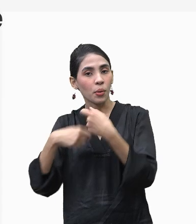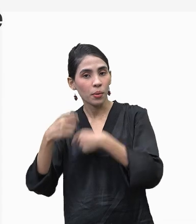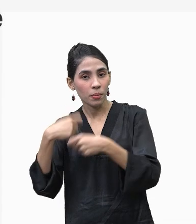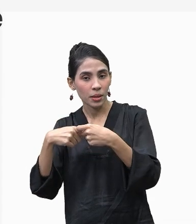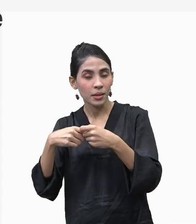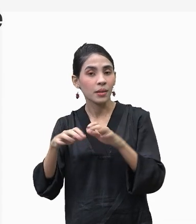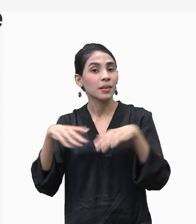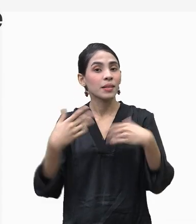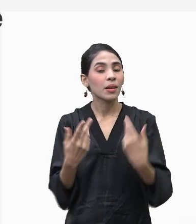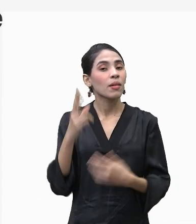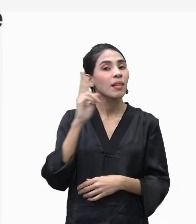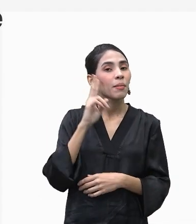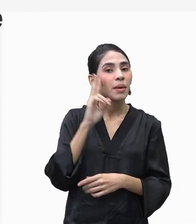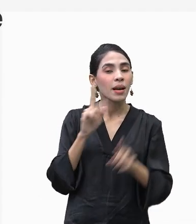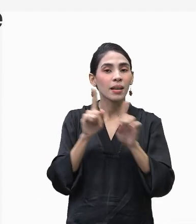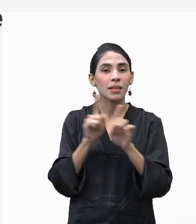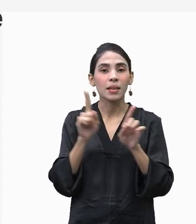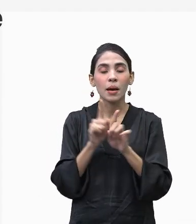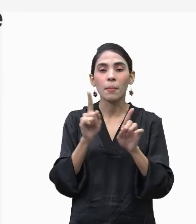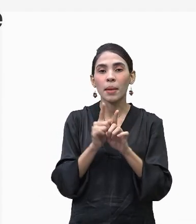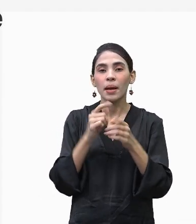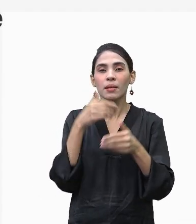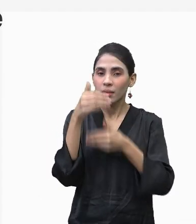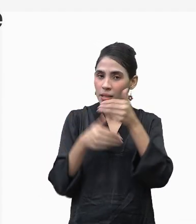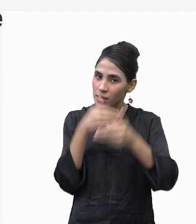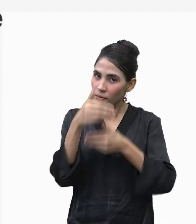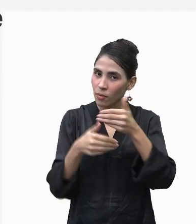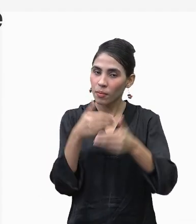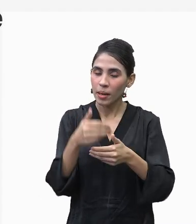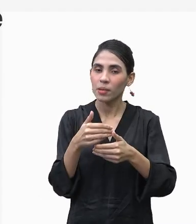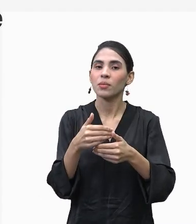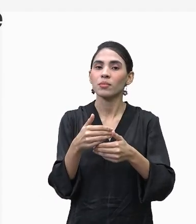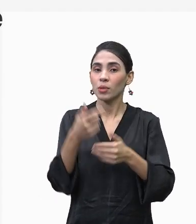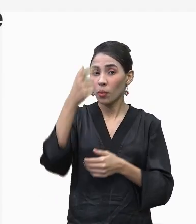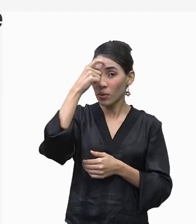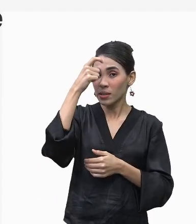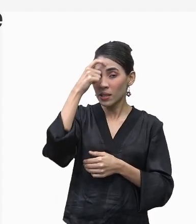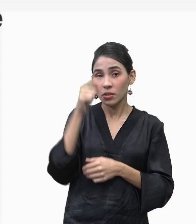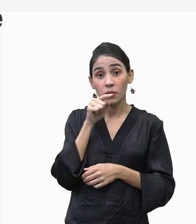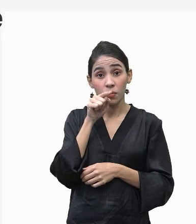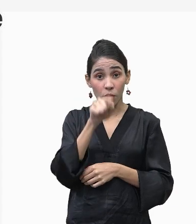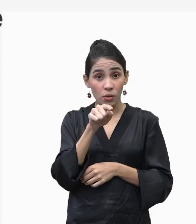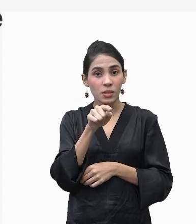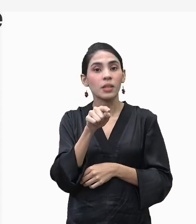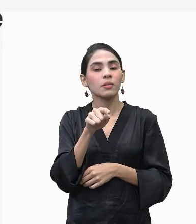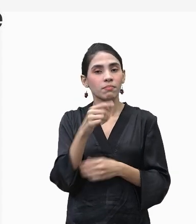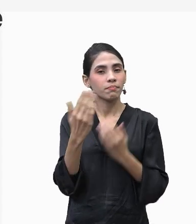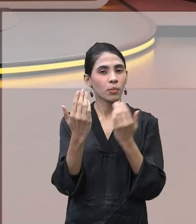a gente vai lembrar lá do tripé do desenvolvimento sustentável e vocês façam a